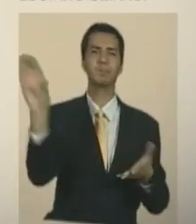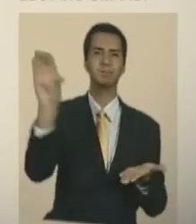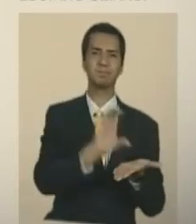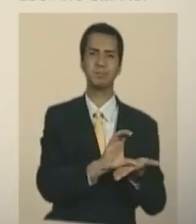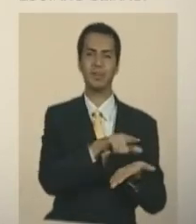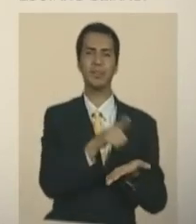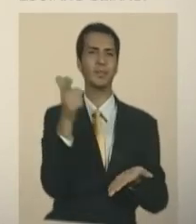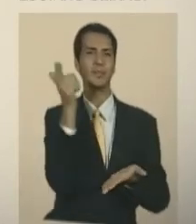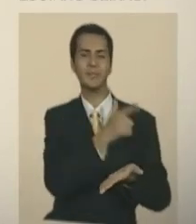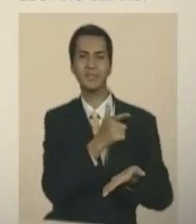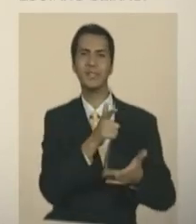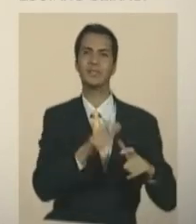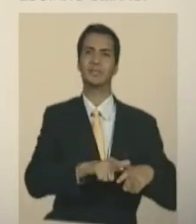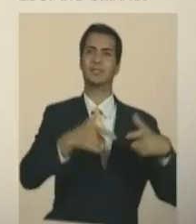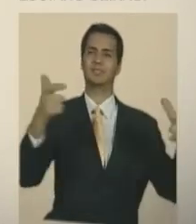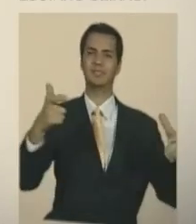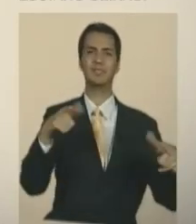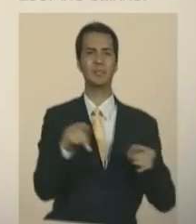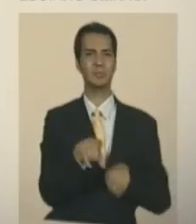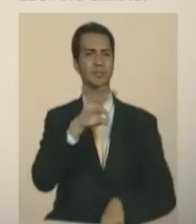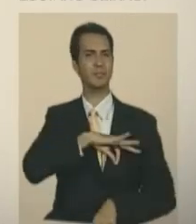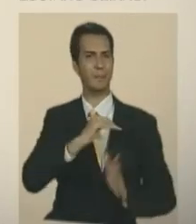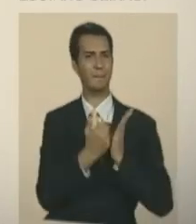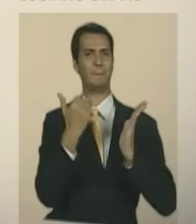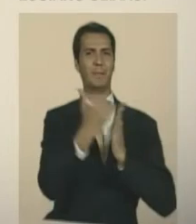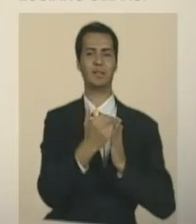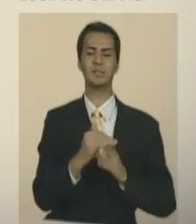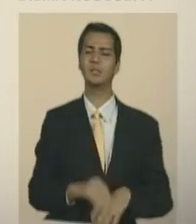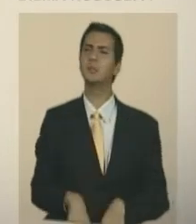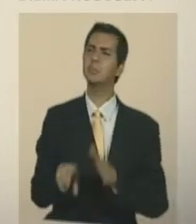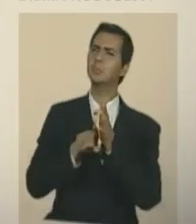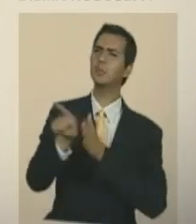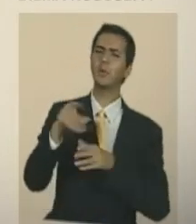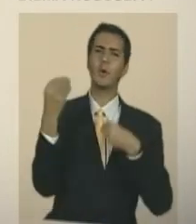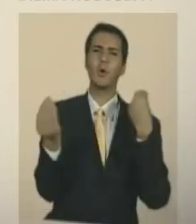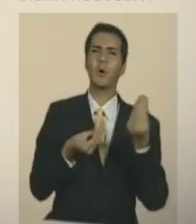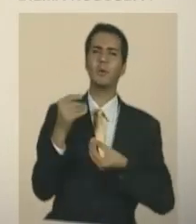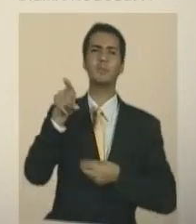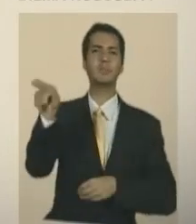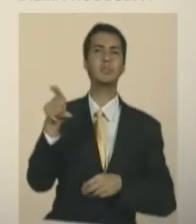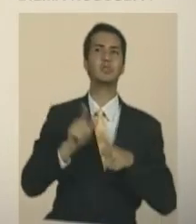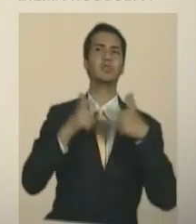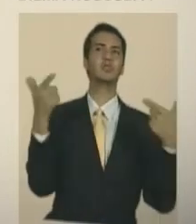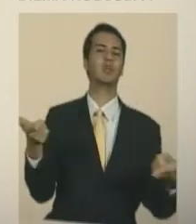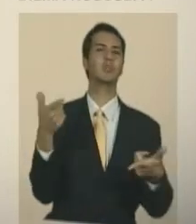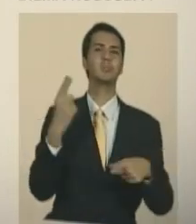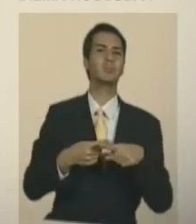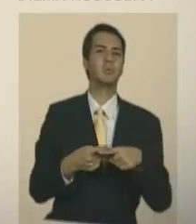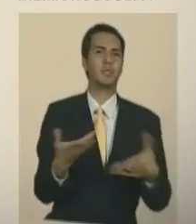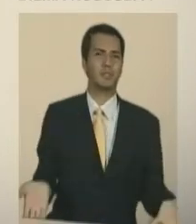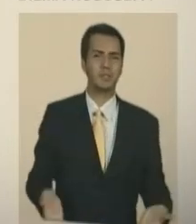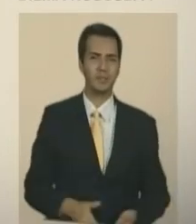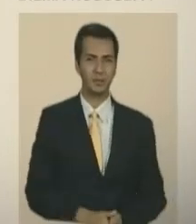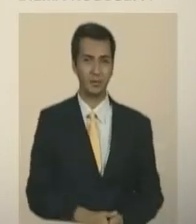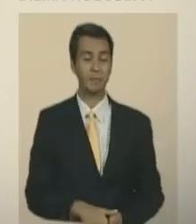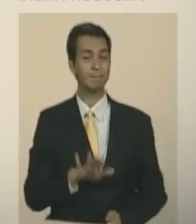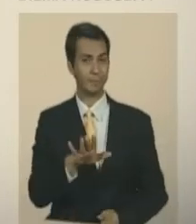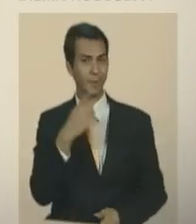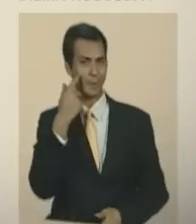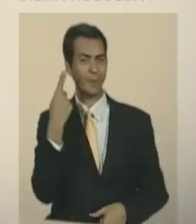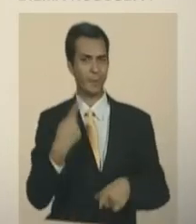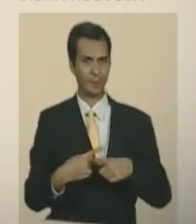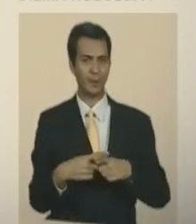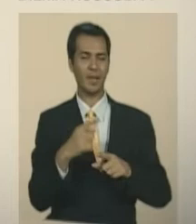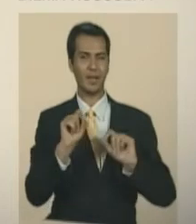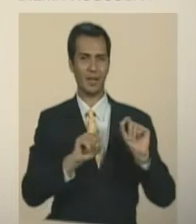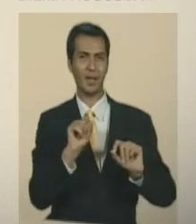sua renda a que o senhor atribui os resultados tão positivos do programa a presidenta Olha você era um motivo principal do Sucesso do programa